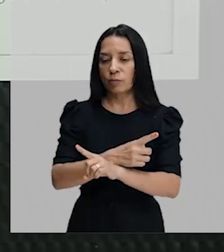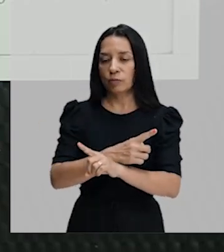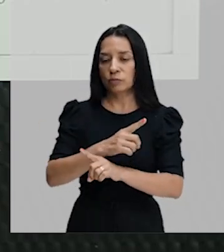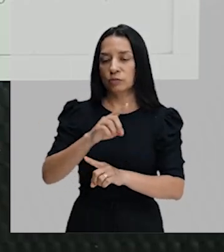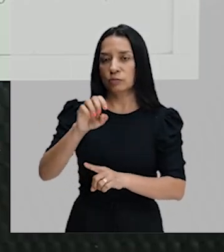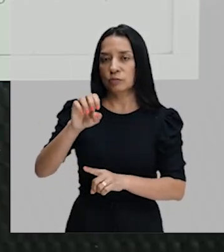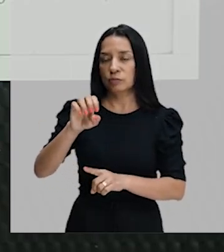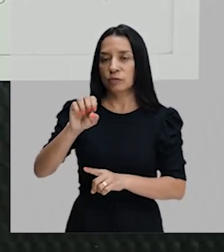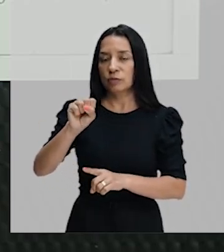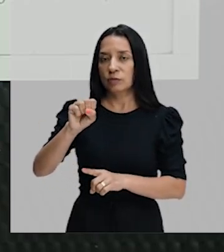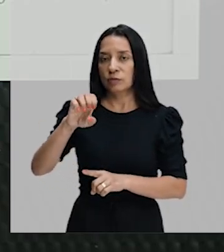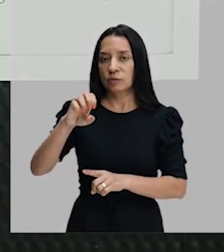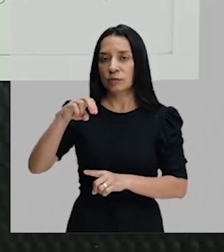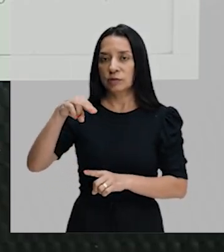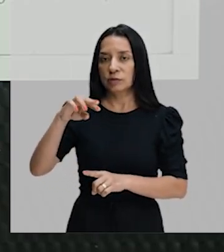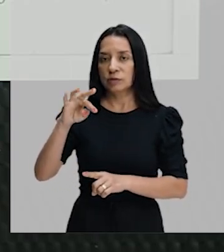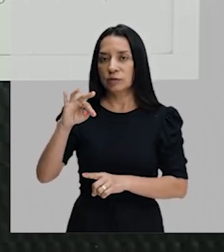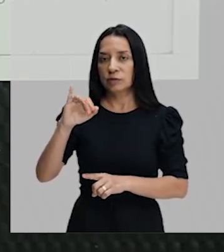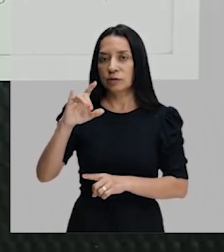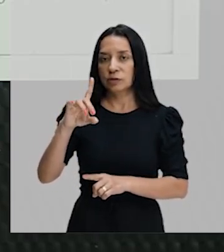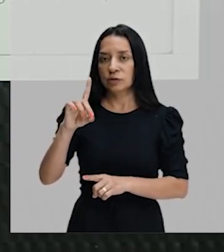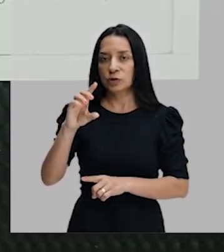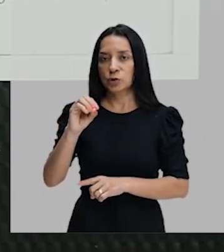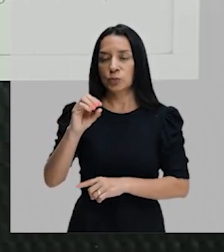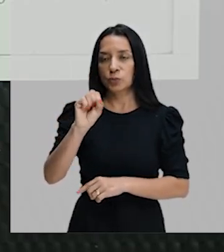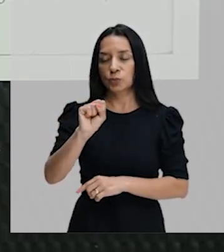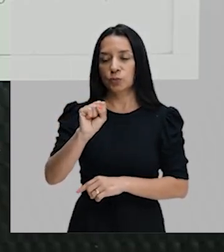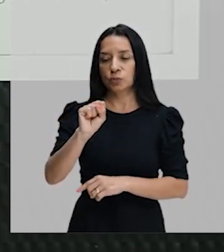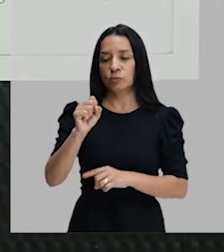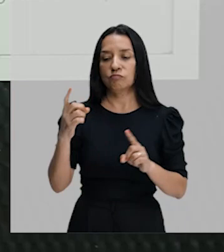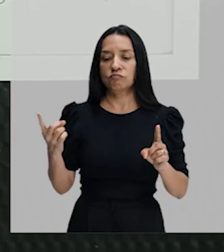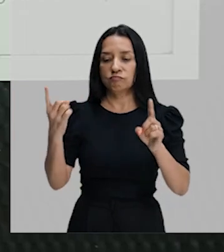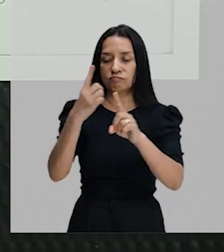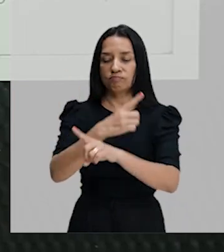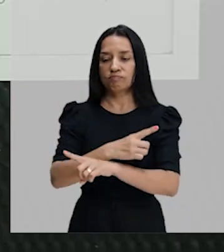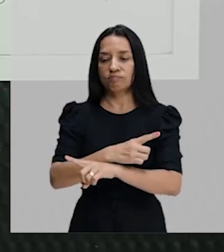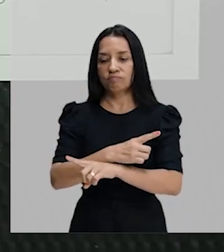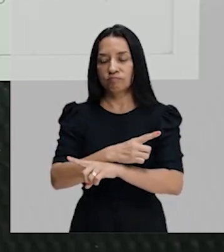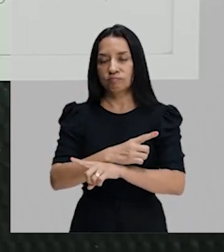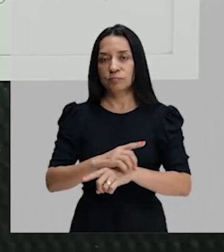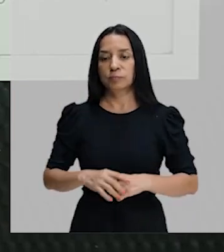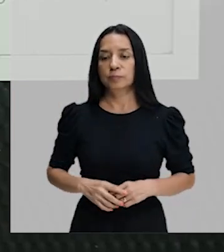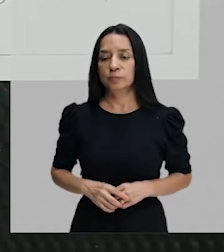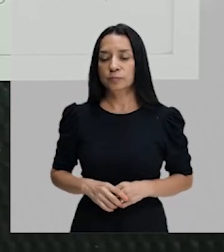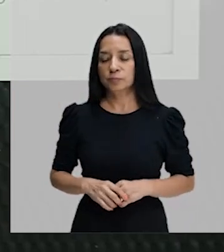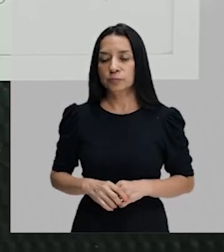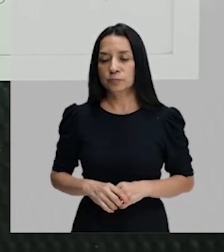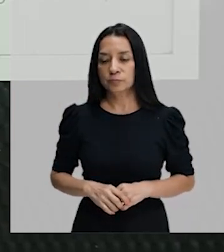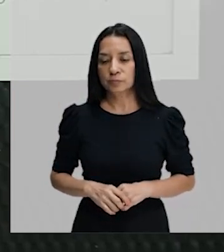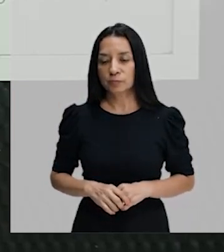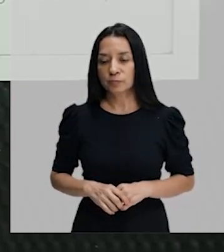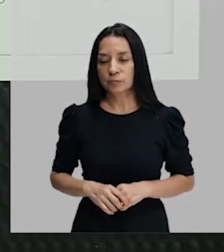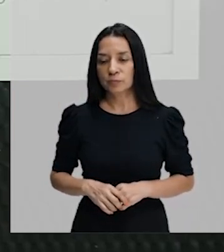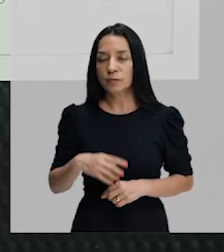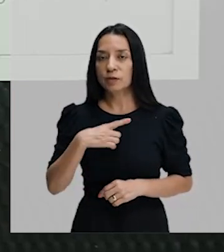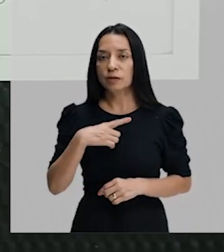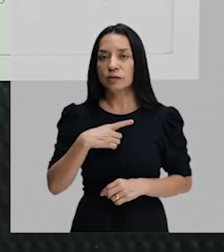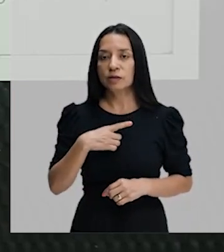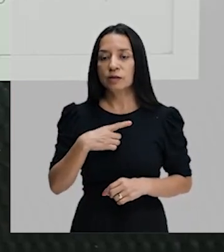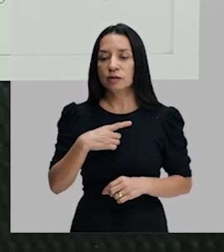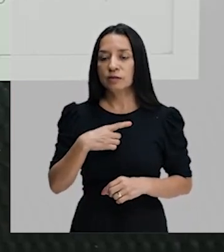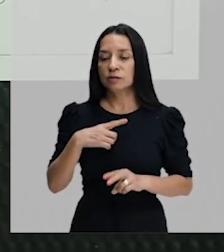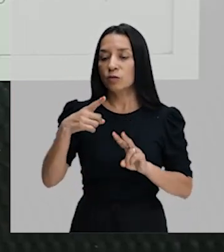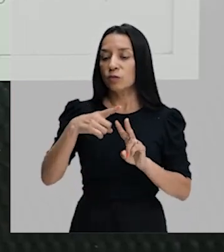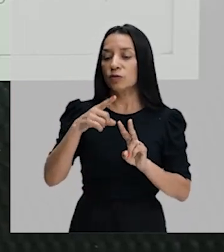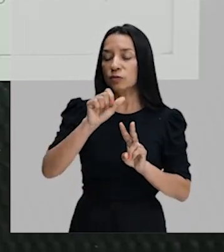Ok? Mesma direção e sentidos opostos. Isso quer dizer o seguinte, ó, eu tenho um vetor A